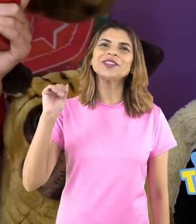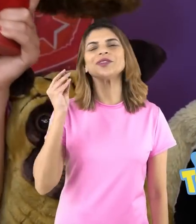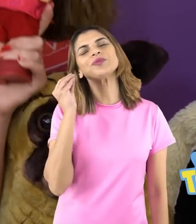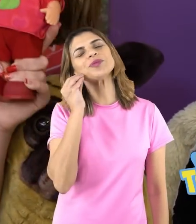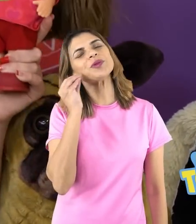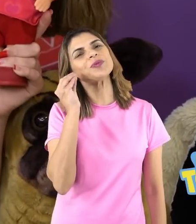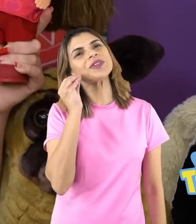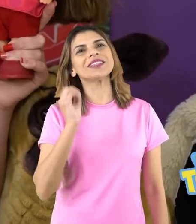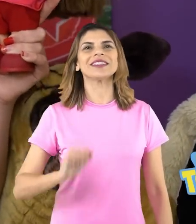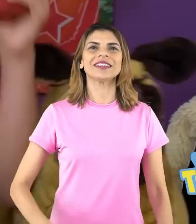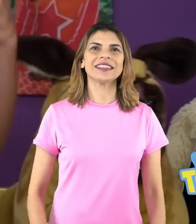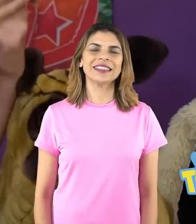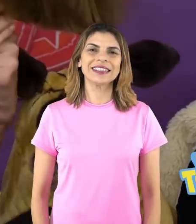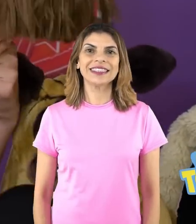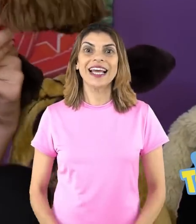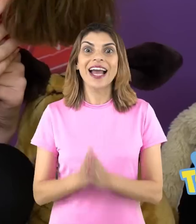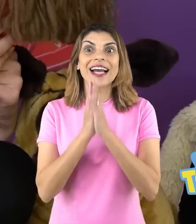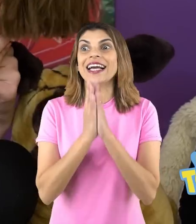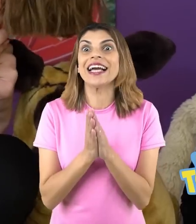beijinhos